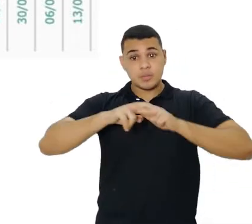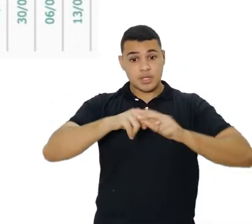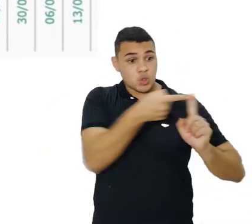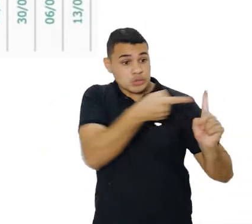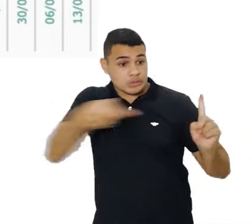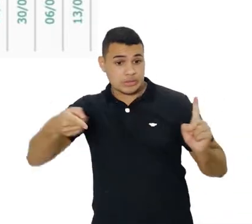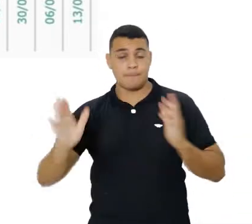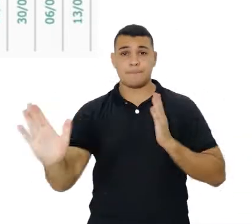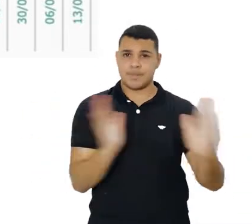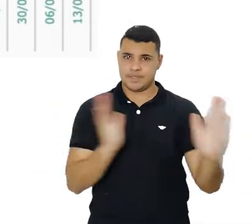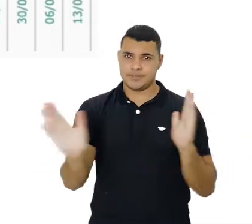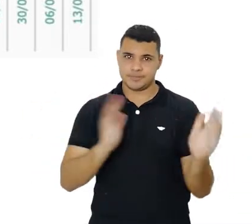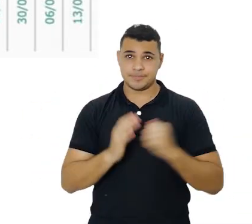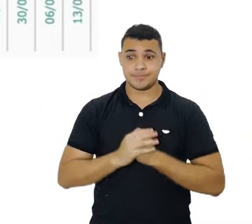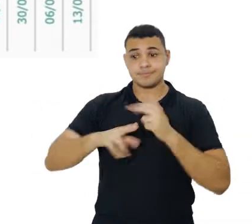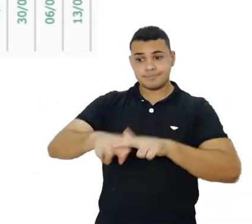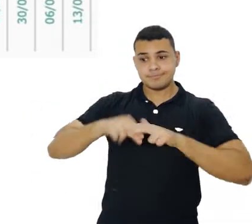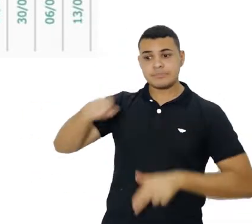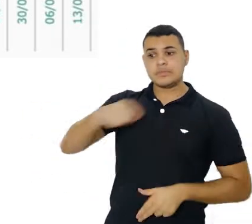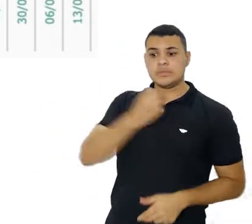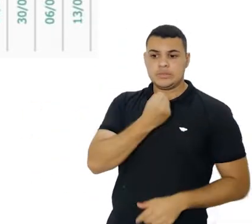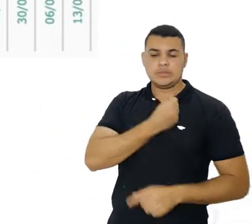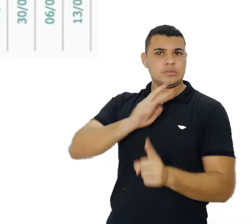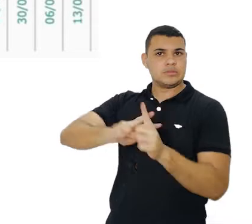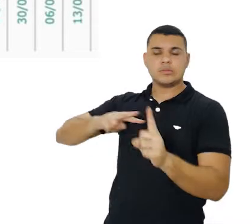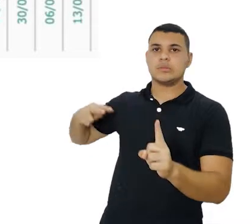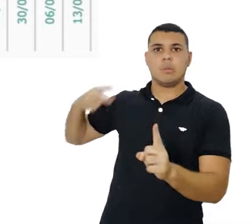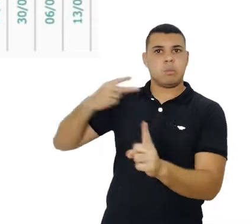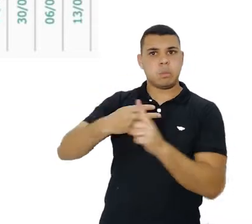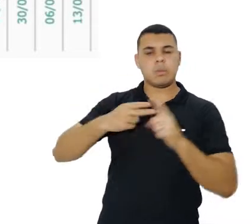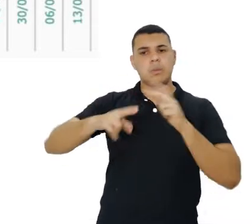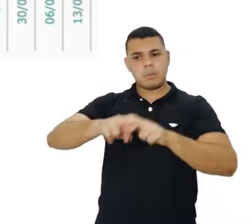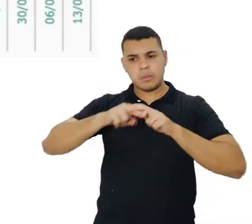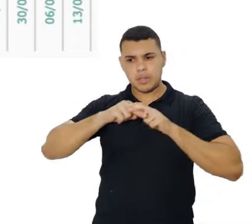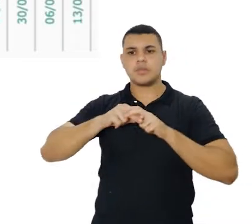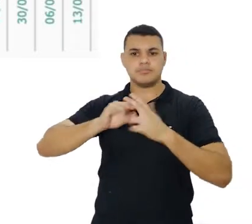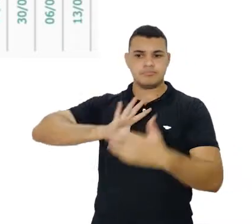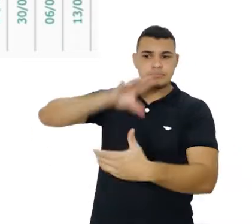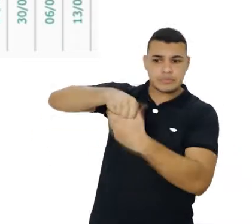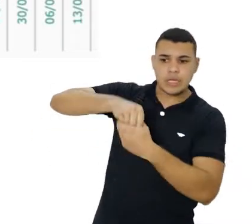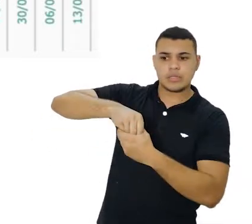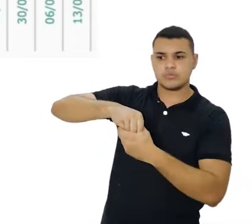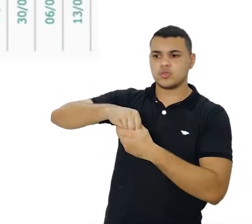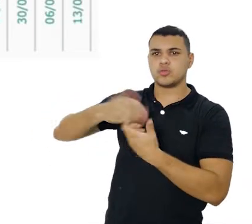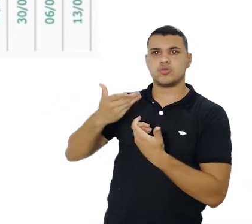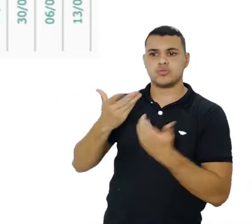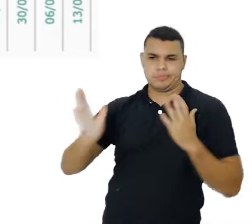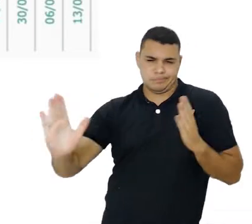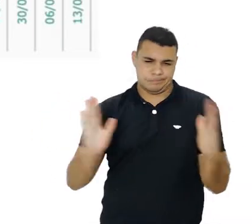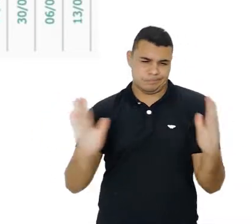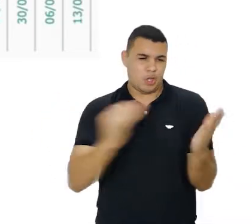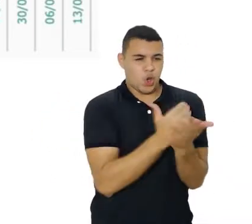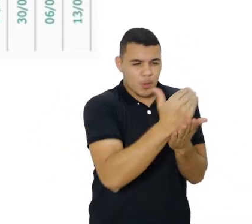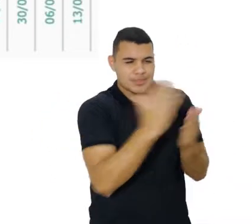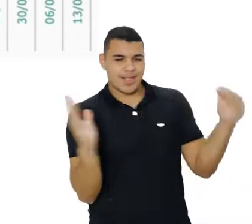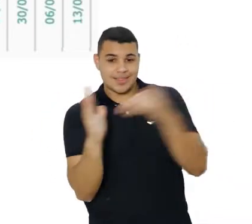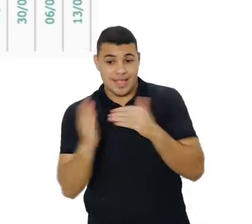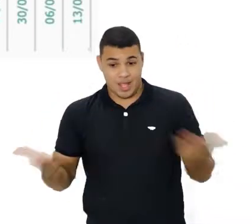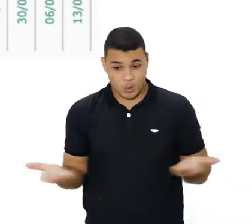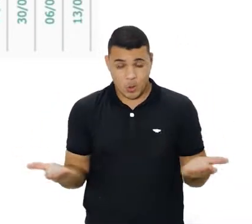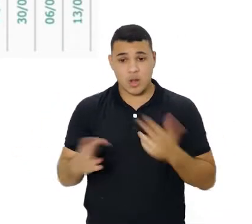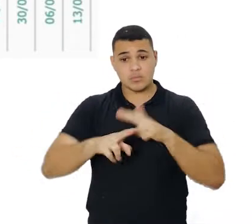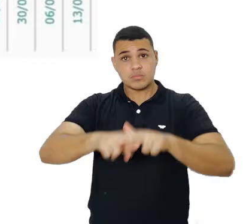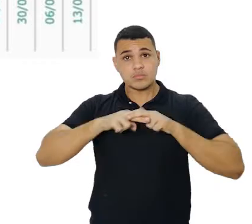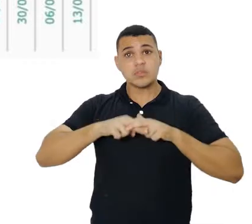epidemiológica, né, valores esses alcançados aí próximo, né, do meio, né, até o final da série.